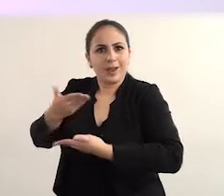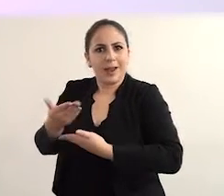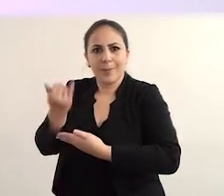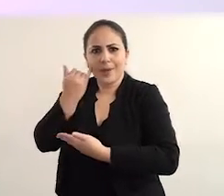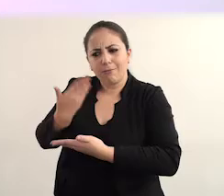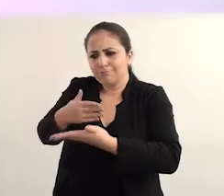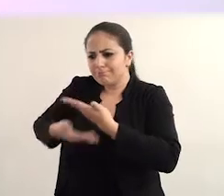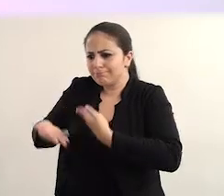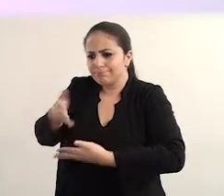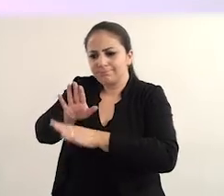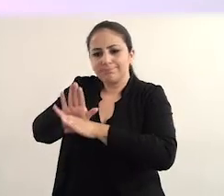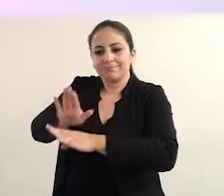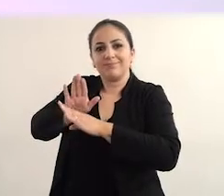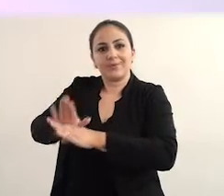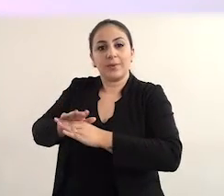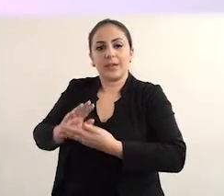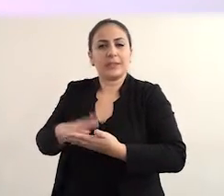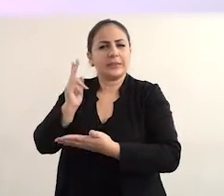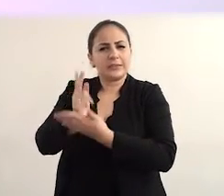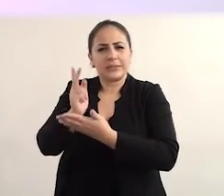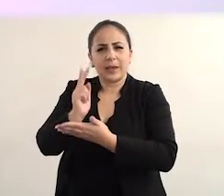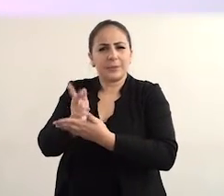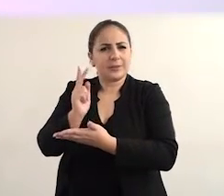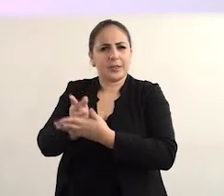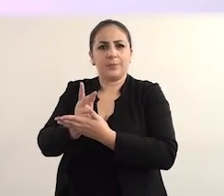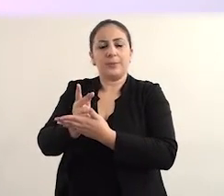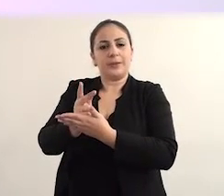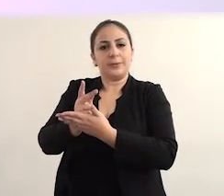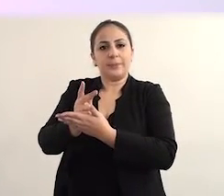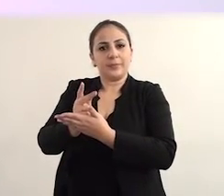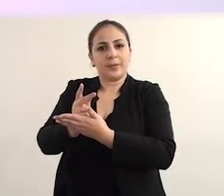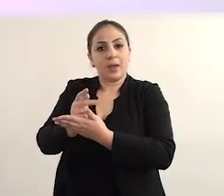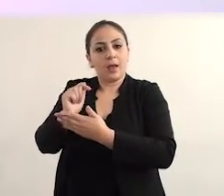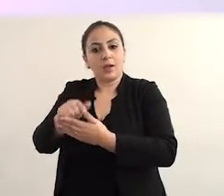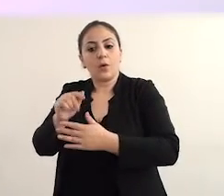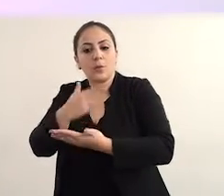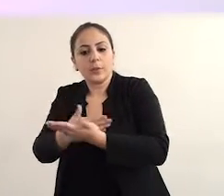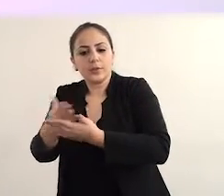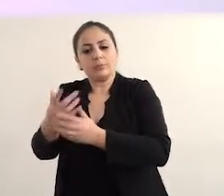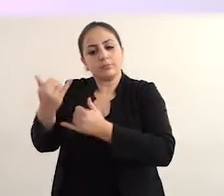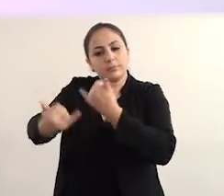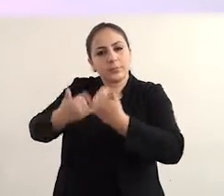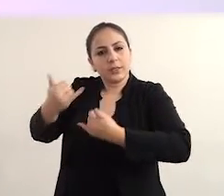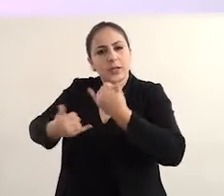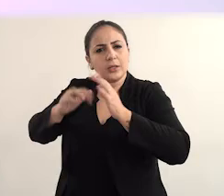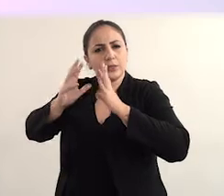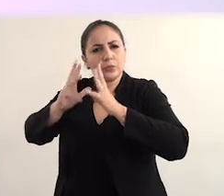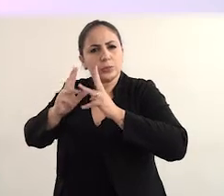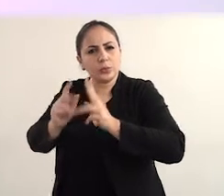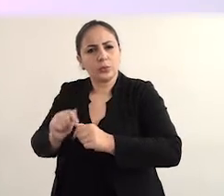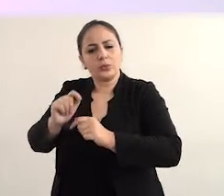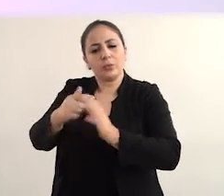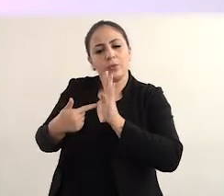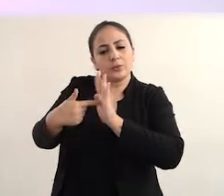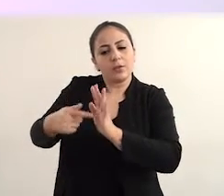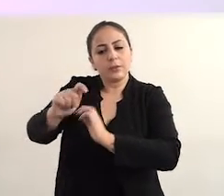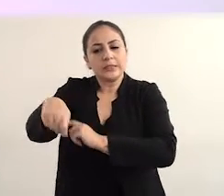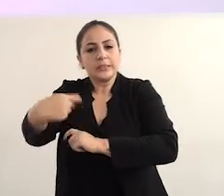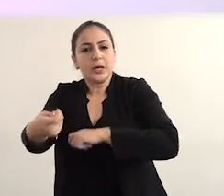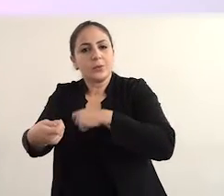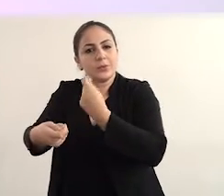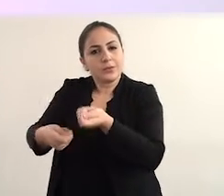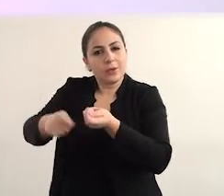envolveu. E desde muito bebê assim, ela pegava, brincava, enfim, com os brinquedos, sinalizava,